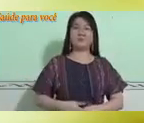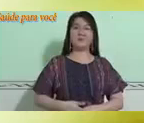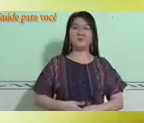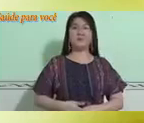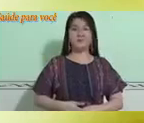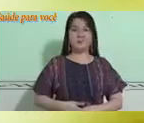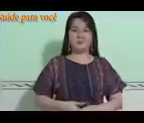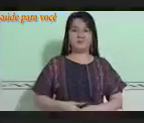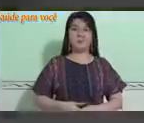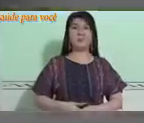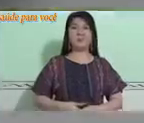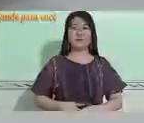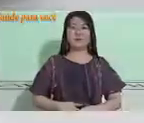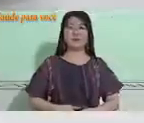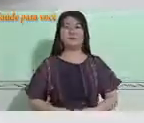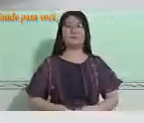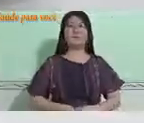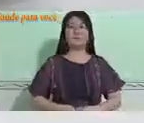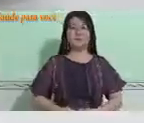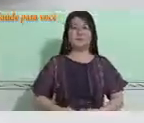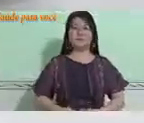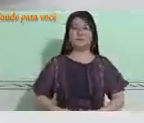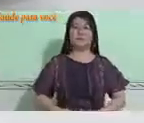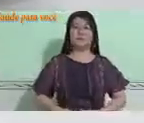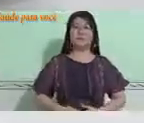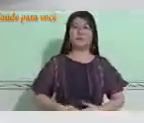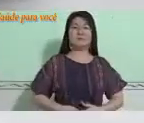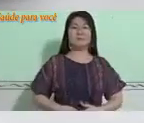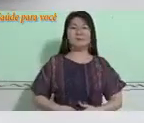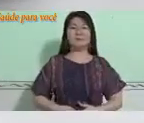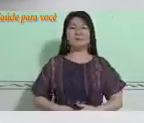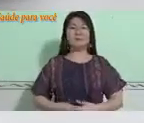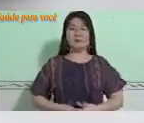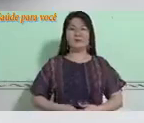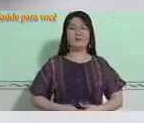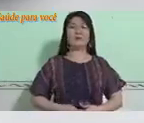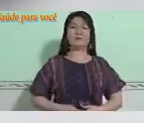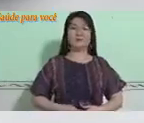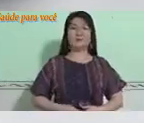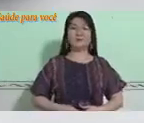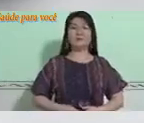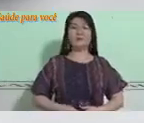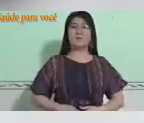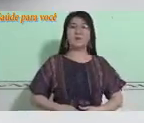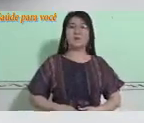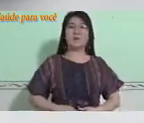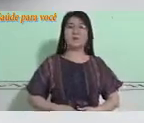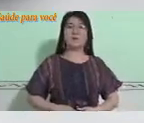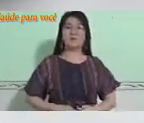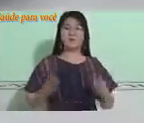FISIOTERAPIA na fisioterapia e sistema pareos como a ultrassom, láser e ontoforese, que podem ser usados em conjunto